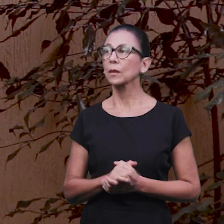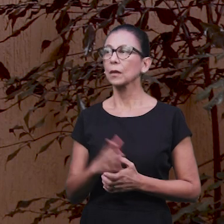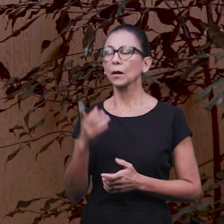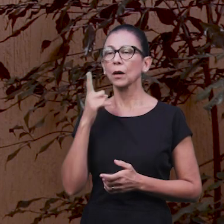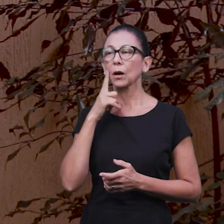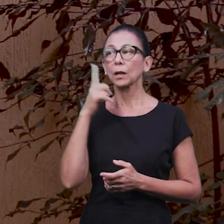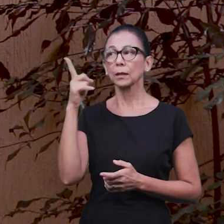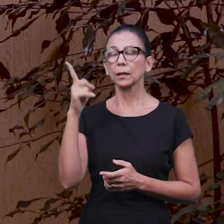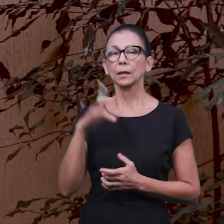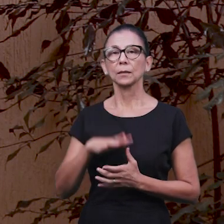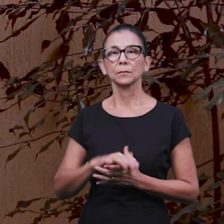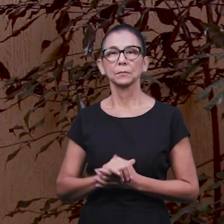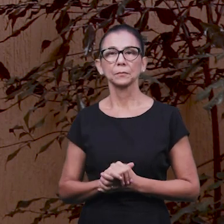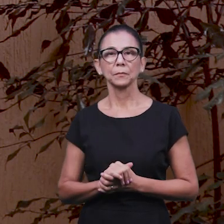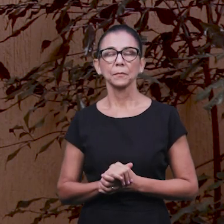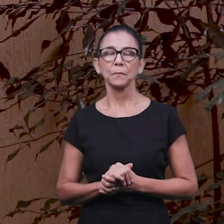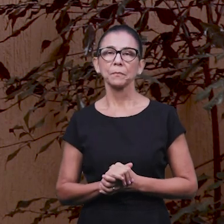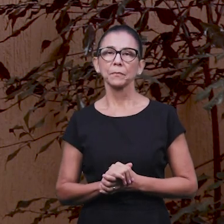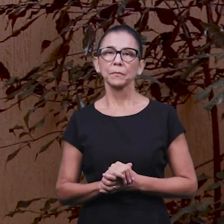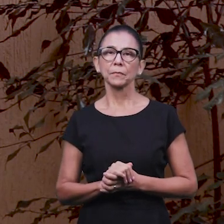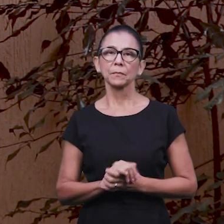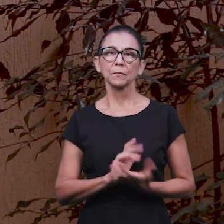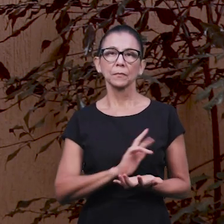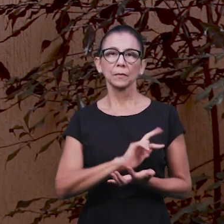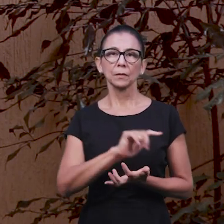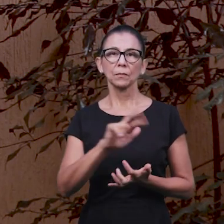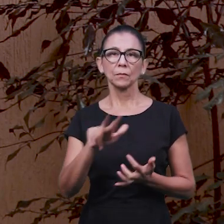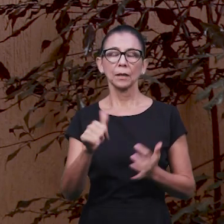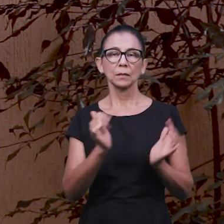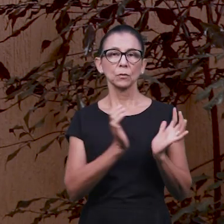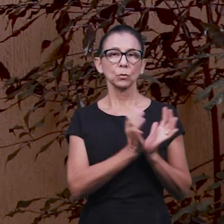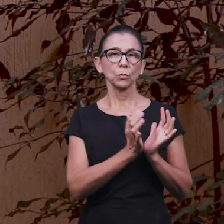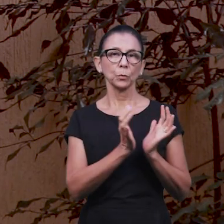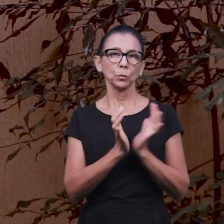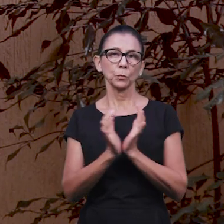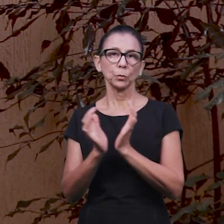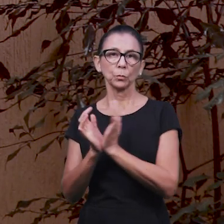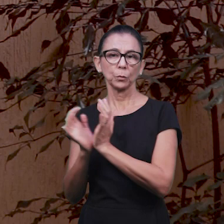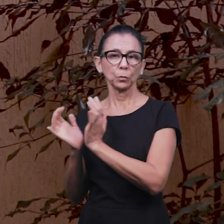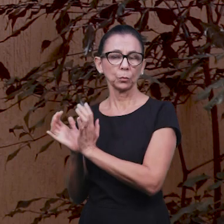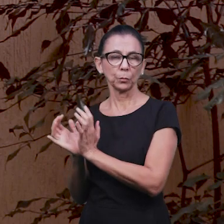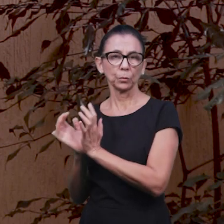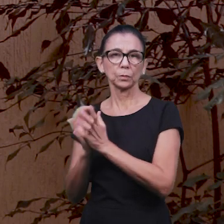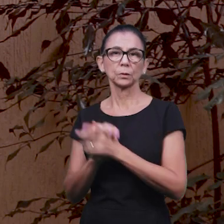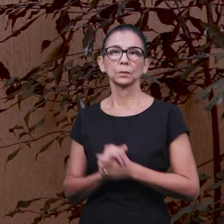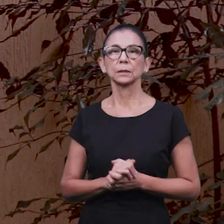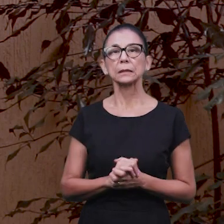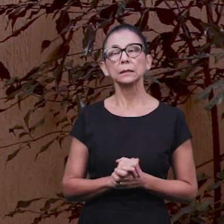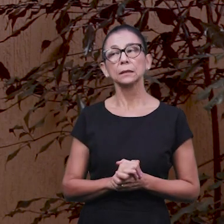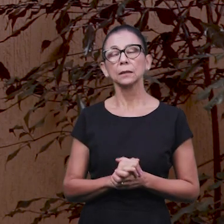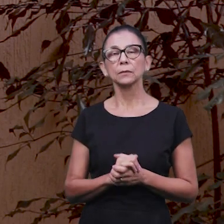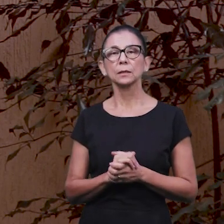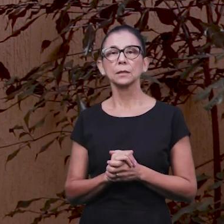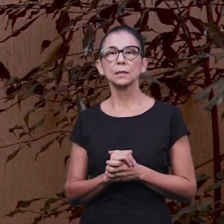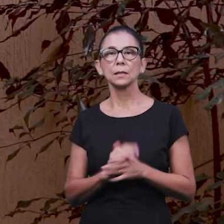vão ver aqui no cantinho a classe de 0 a 3 e a classe de 3 a 15 anos. Se vocês clicarem aqui, vão